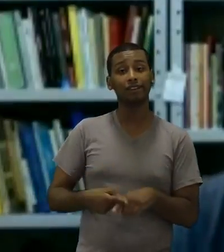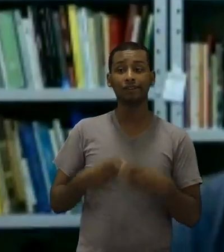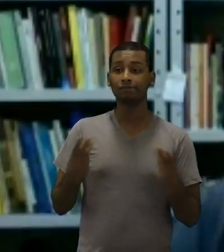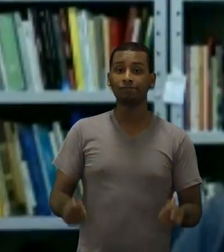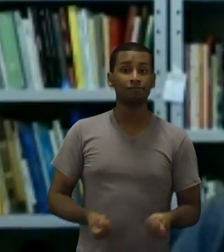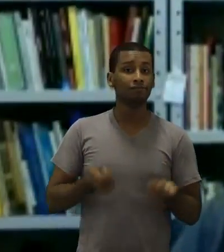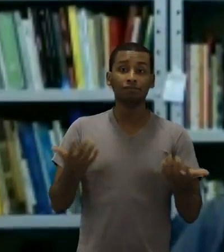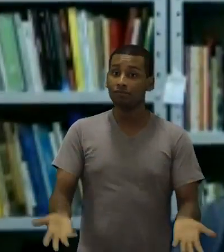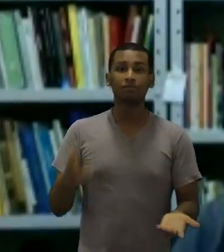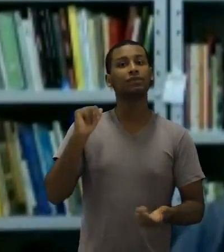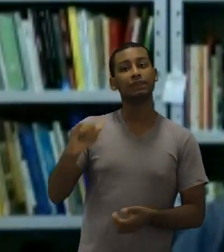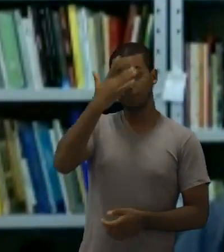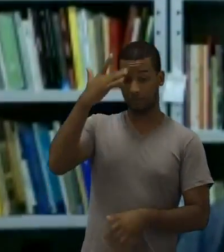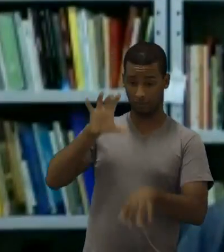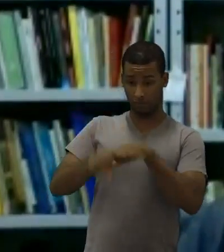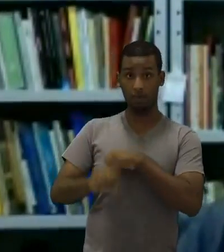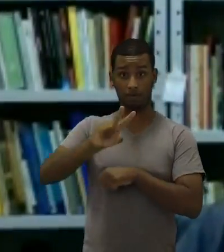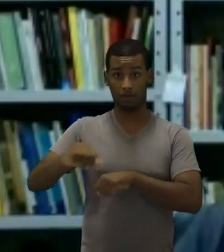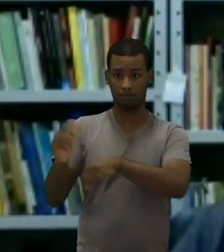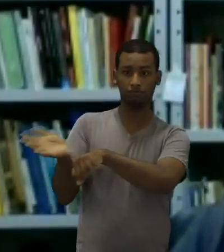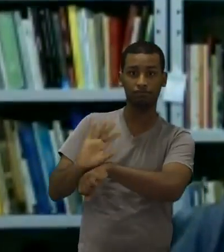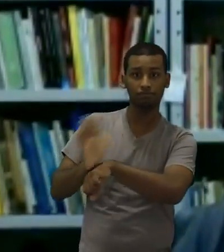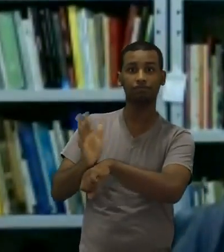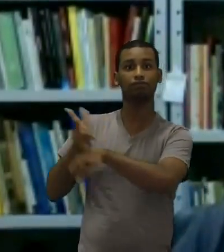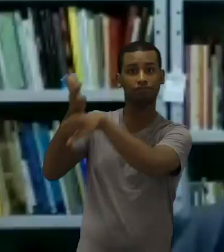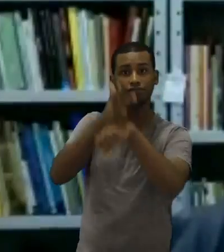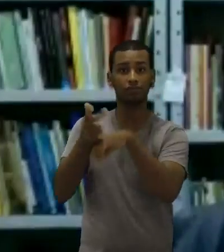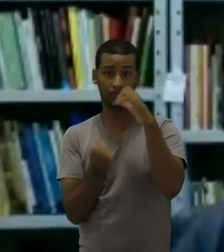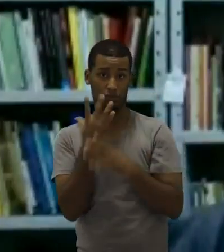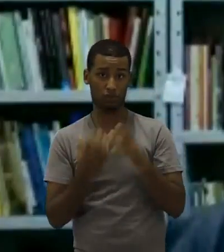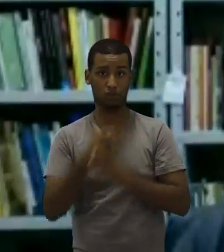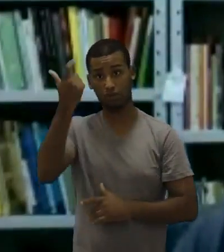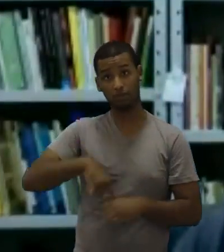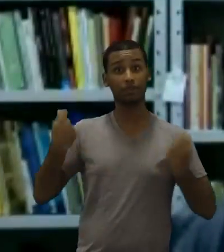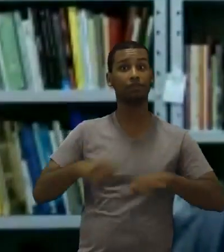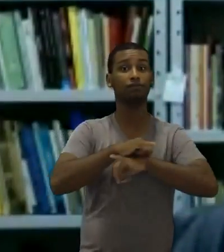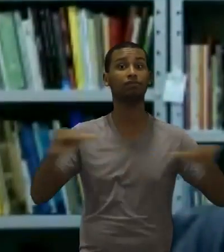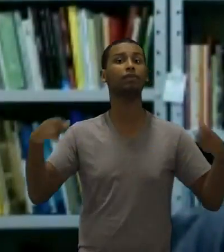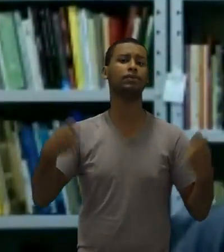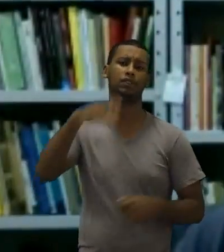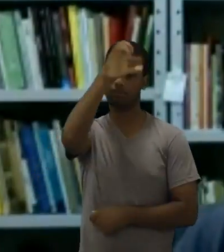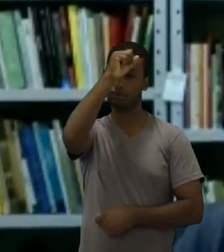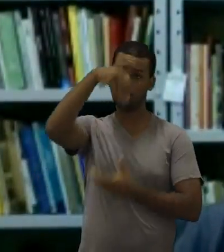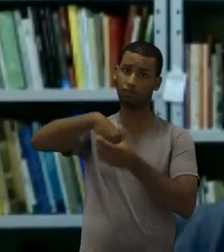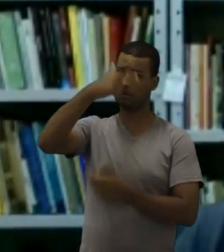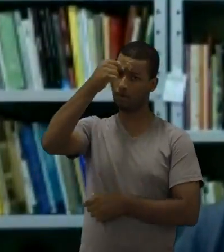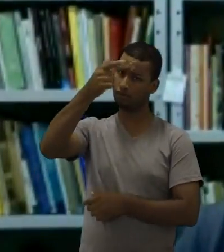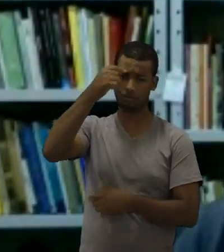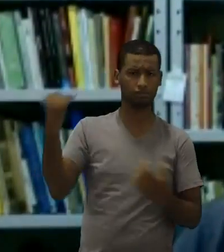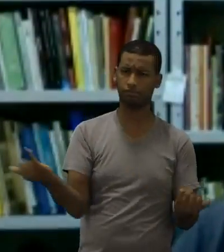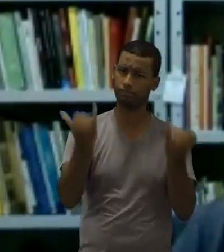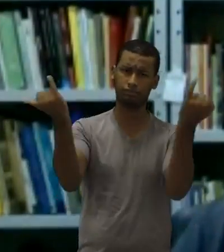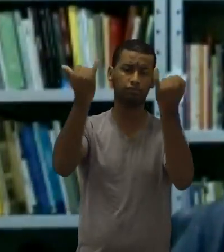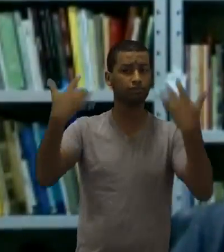Porque, enfim, se a pessoa vai se formar como cineasta ou produtor, ele tem que falar para o mundo inteiro, então ele tem que aprender na faculdade.